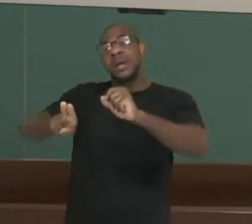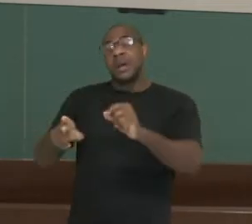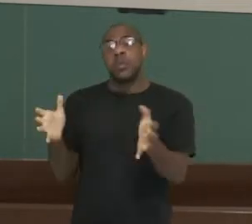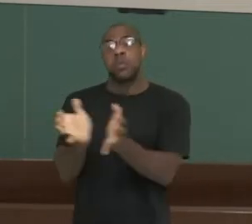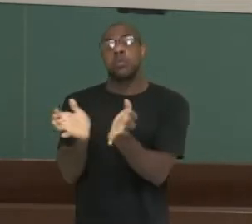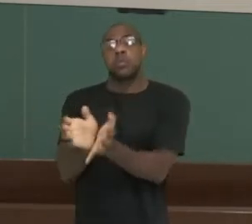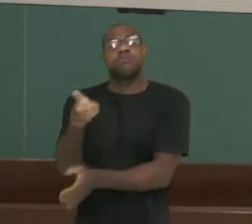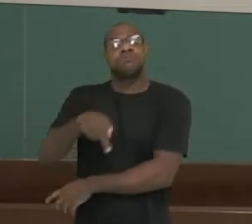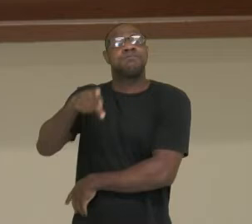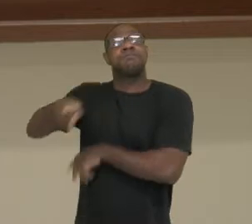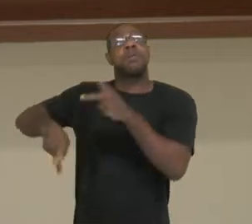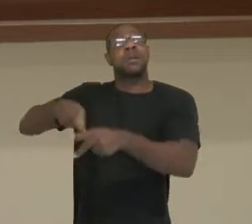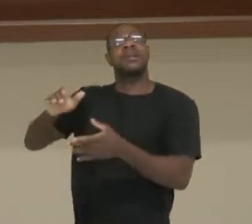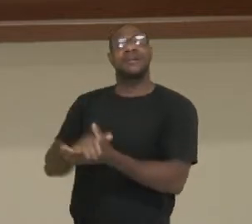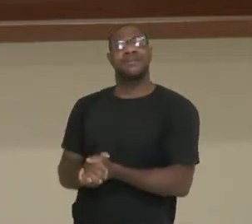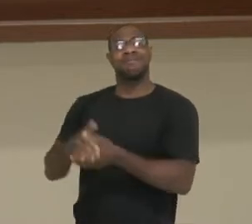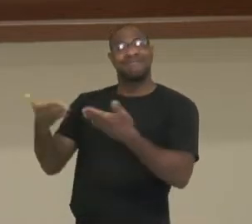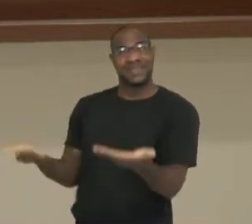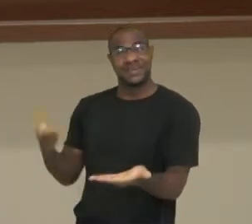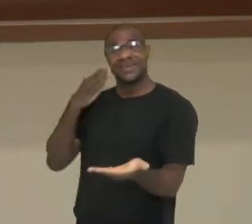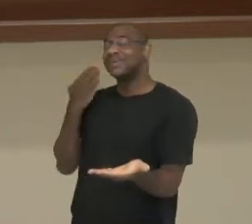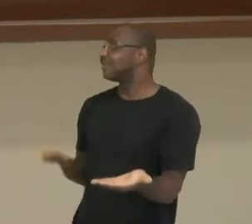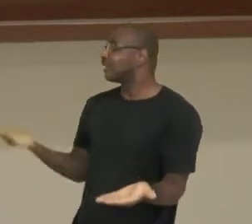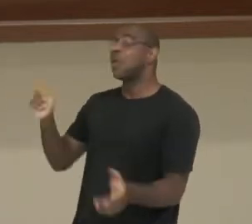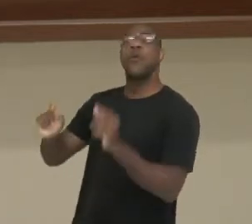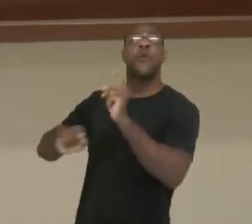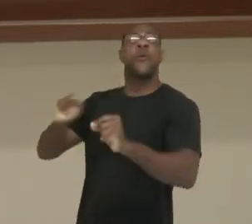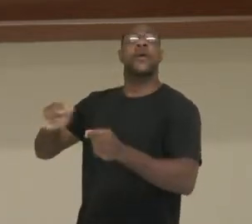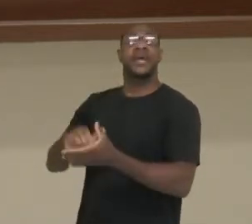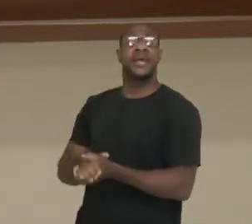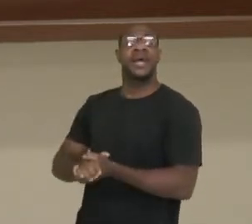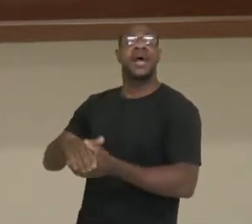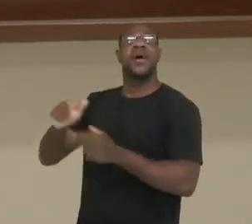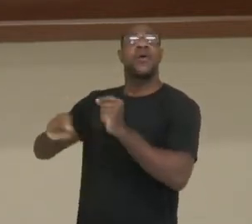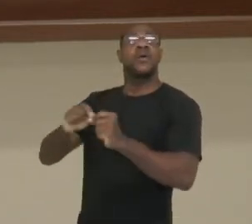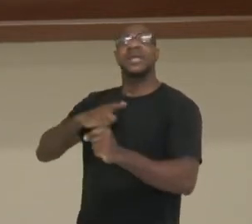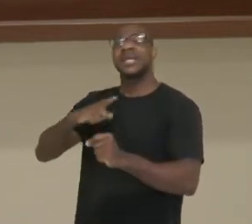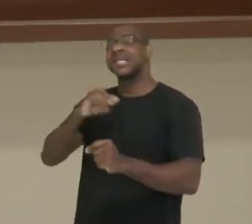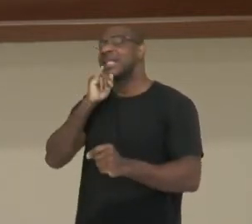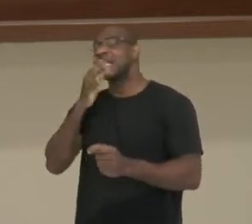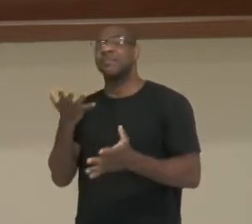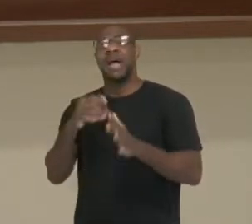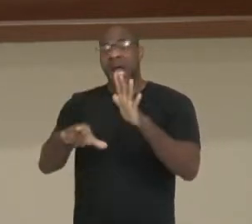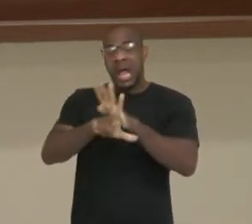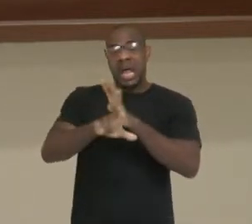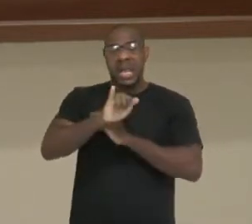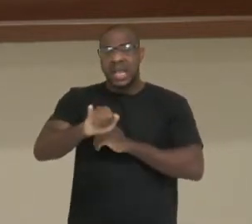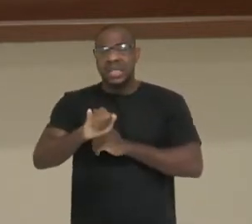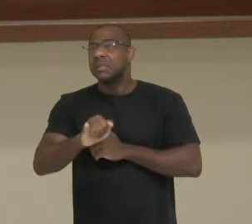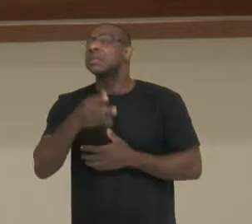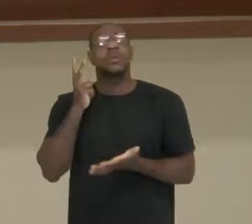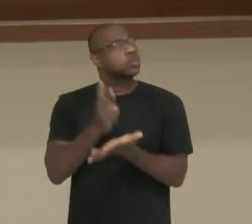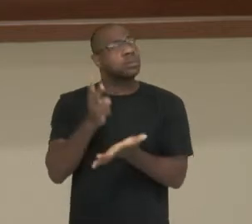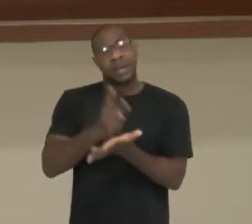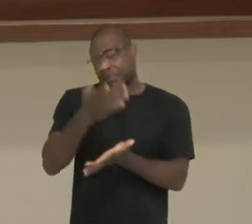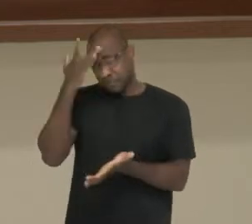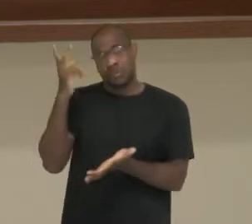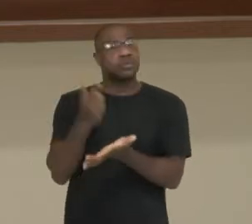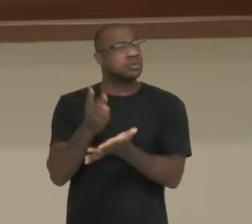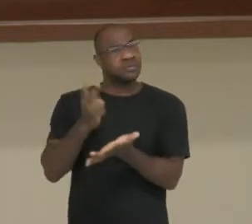população. Mesmo muitas vezes com a proibição, né, negando-se essa lei, as pessoas continuavam agindo